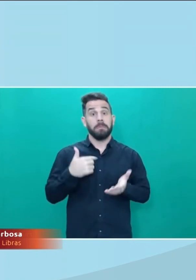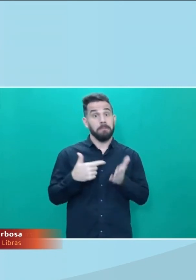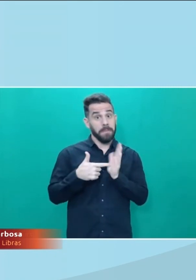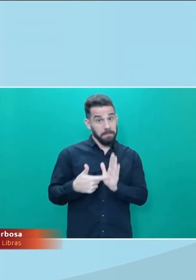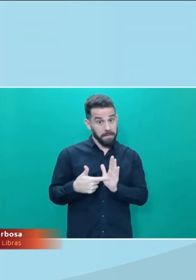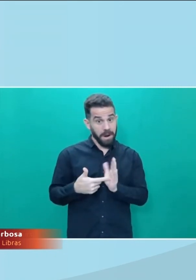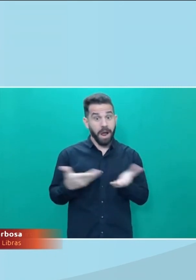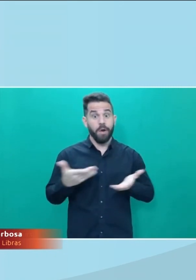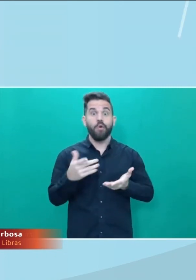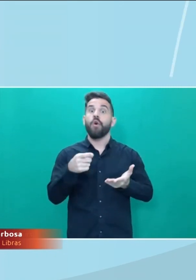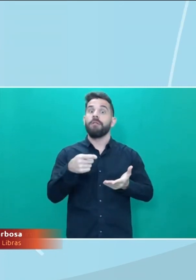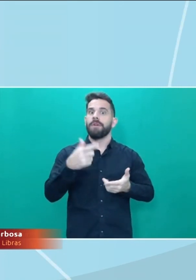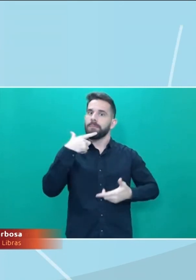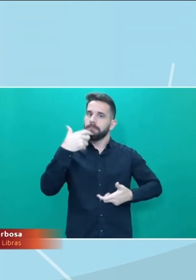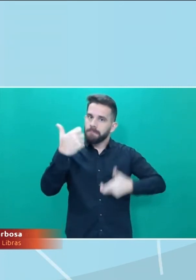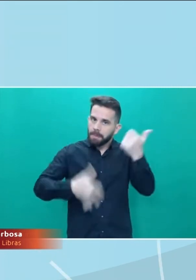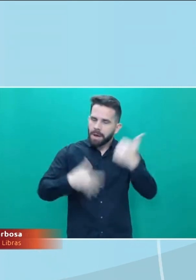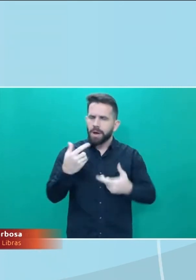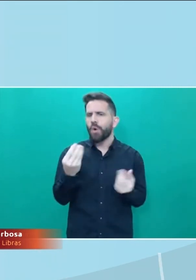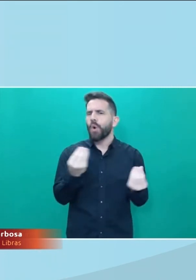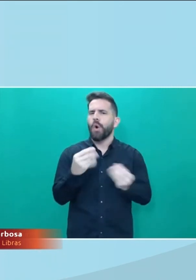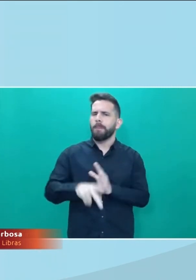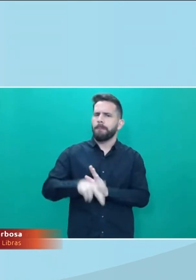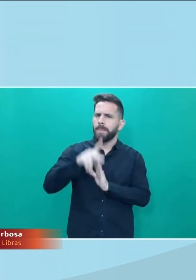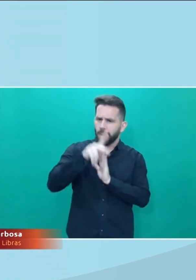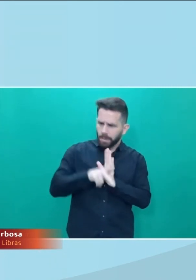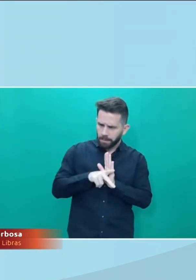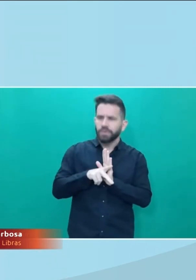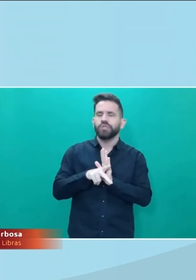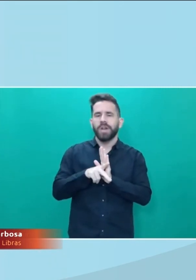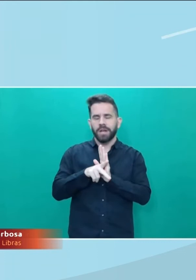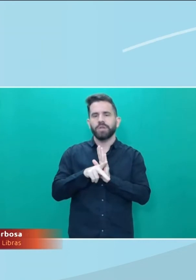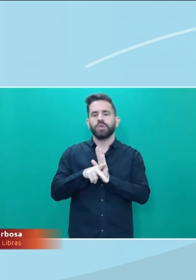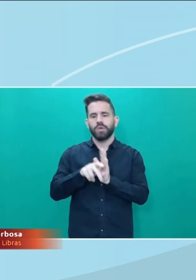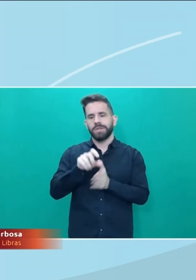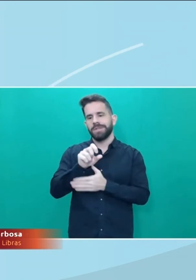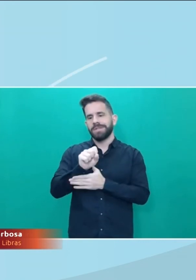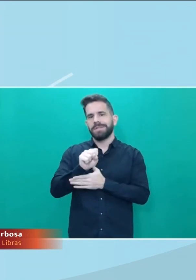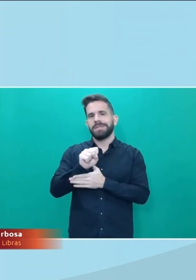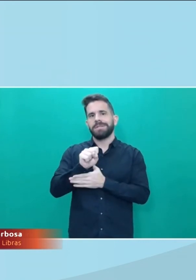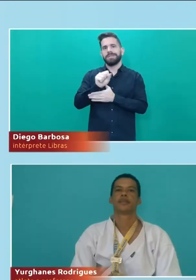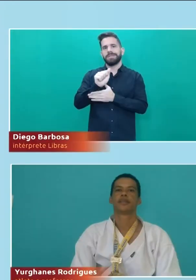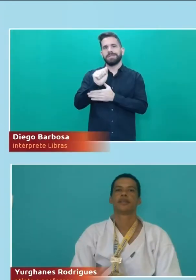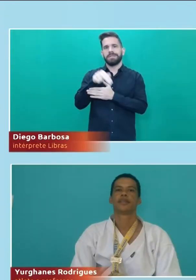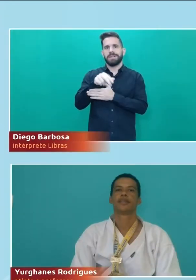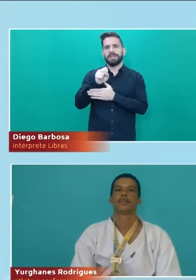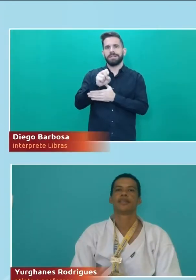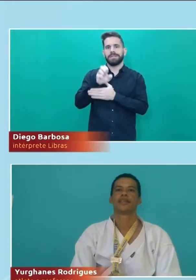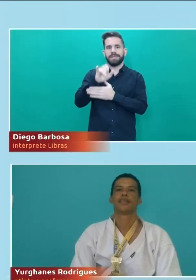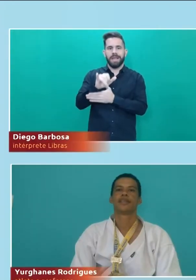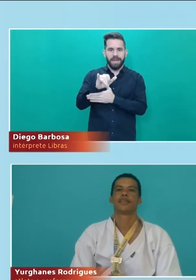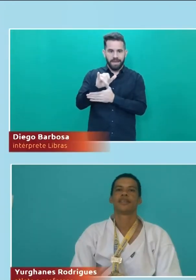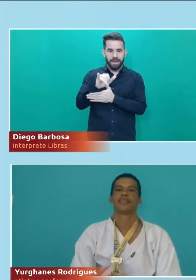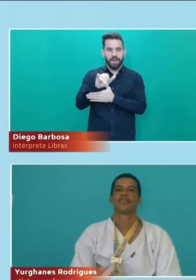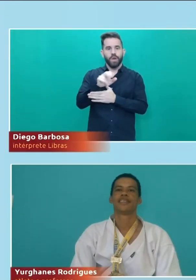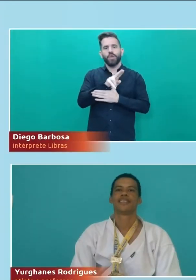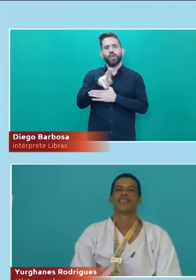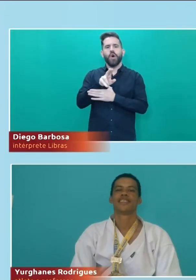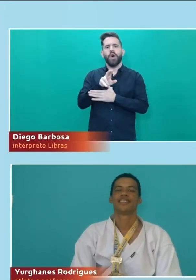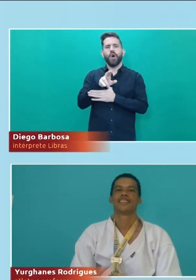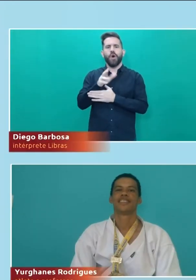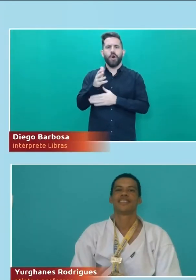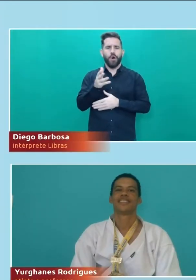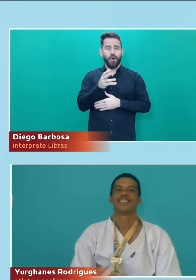que vai contar um pouco mais sobre esse projeto, que é o Sensei Yurganis Rodrigues. Falei certinho o seu nome, espero